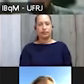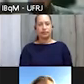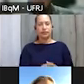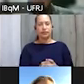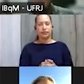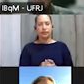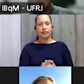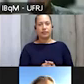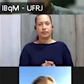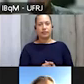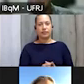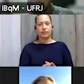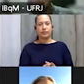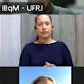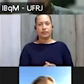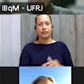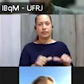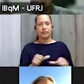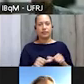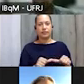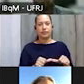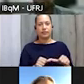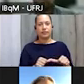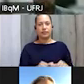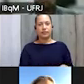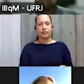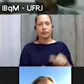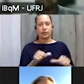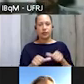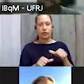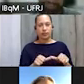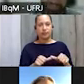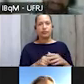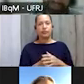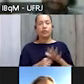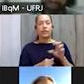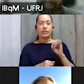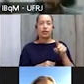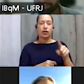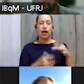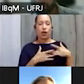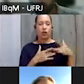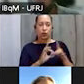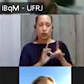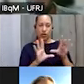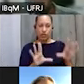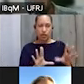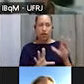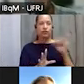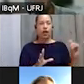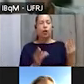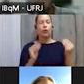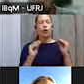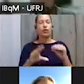acompanhado desde o início, mas como a gente, se o senhor autorizar ficará disponível no canal, aí